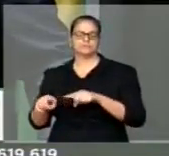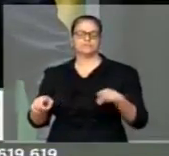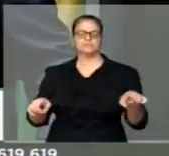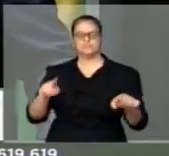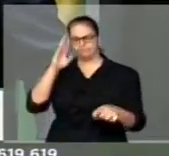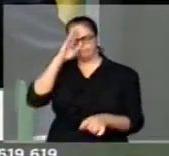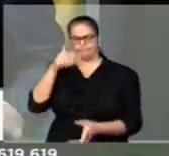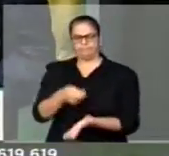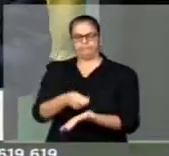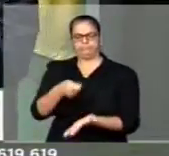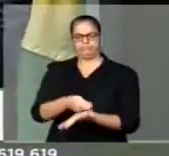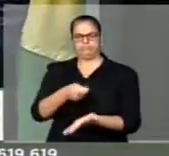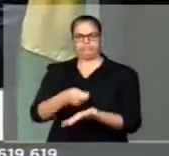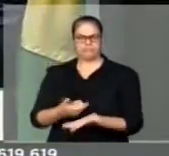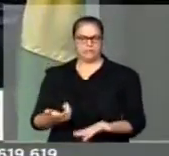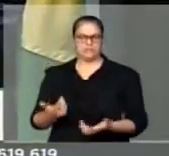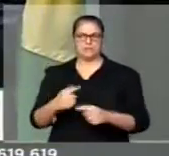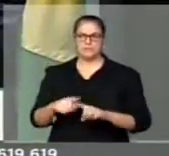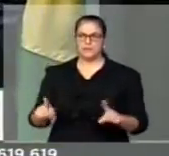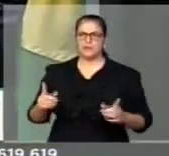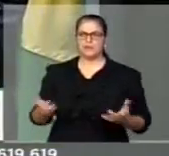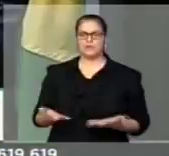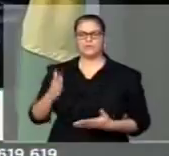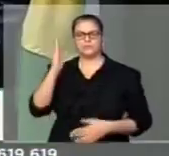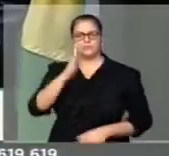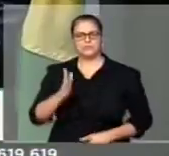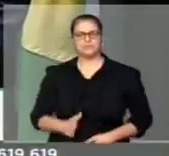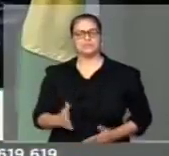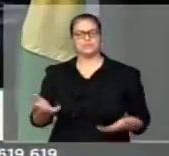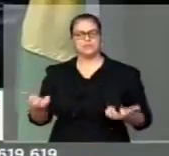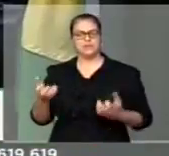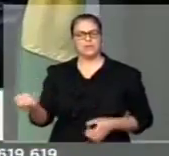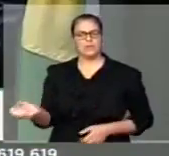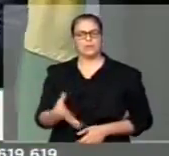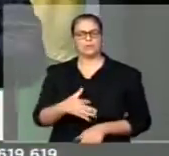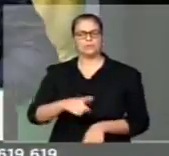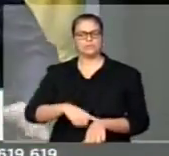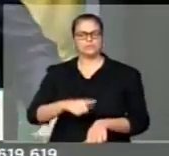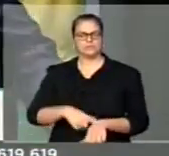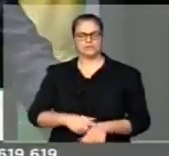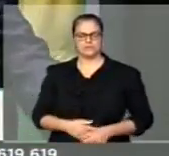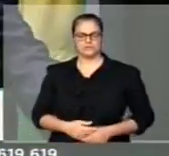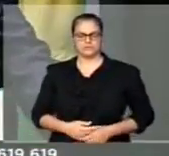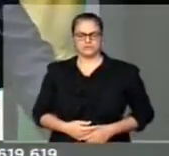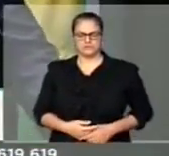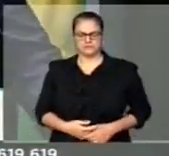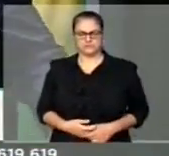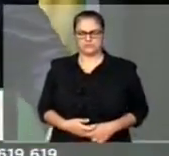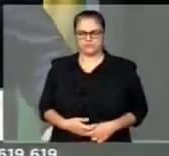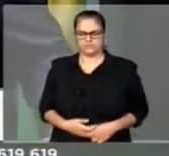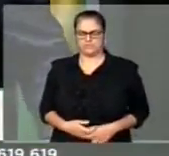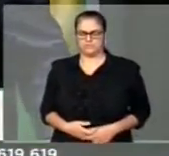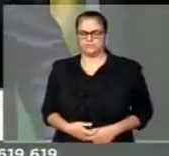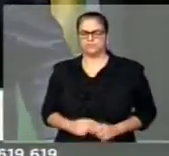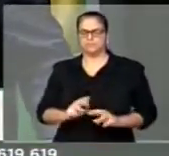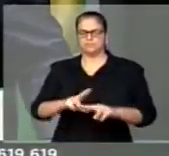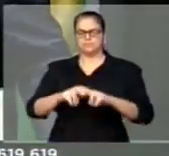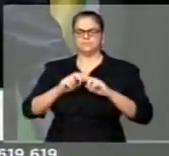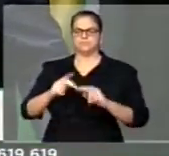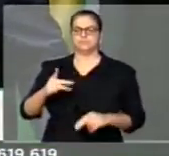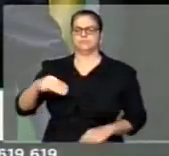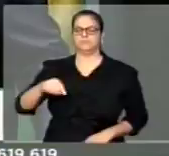e autoritário, e hoje o país clamando por um novo momento. E é exatamente nesse momento que surge